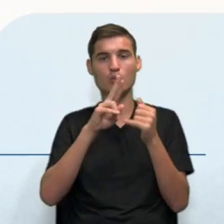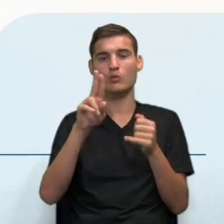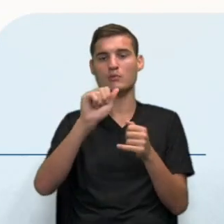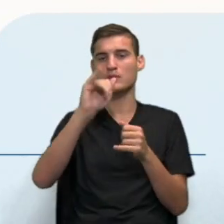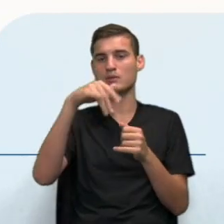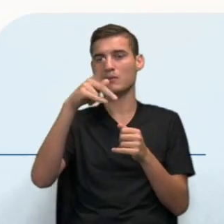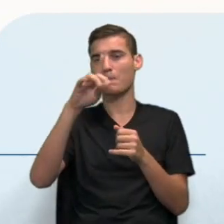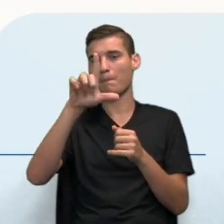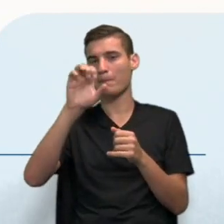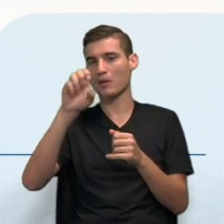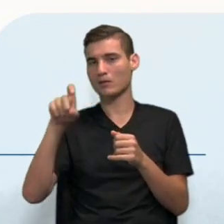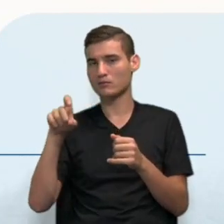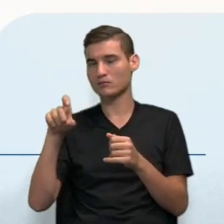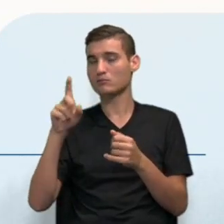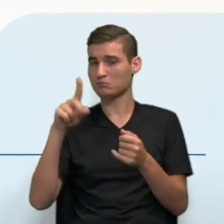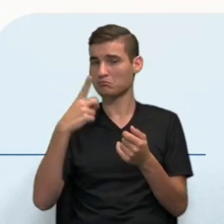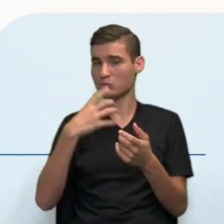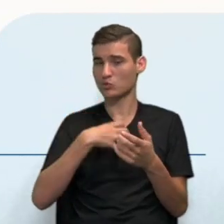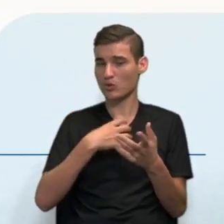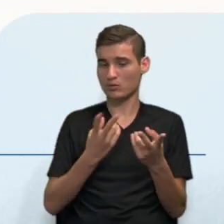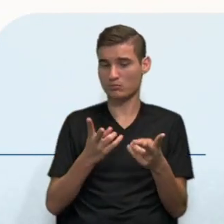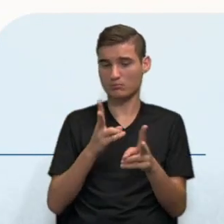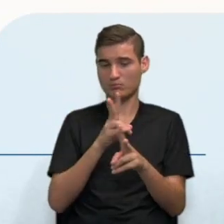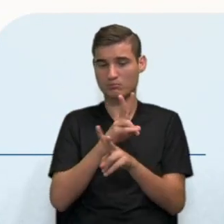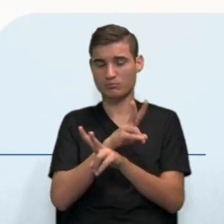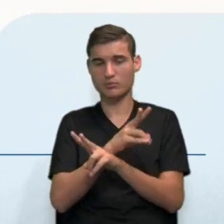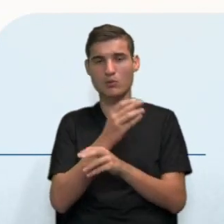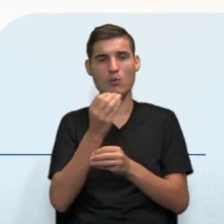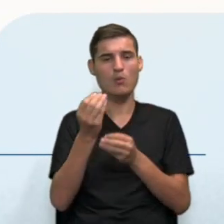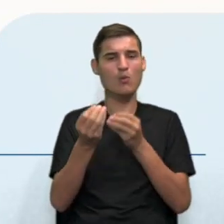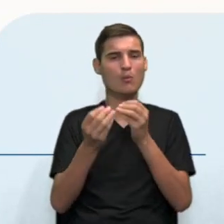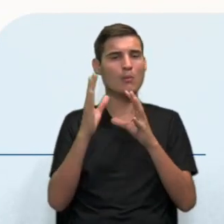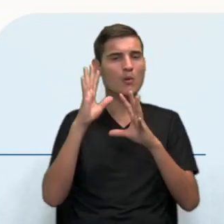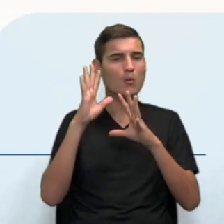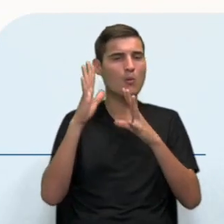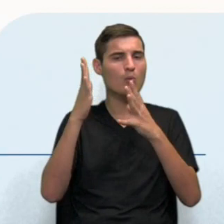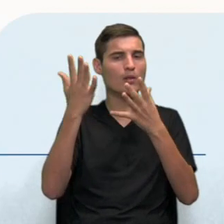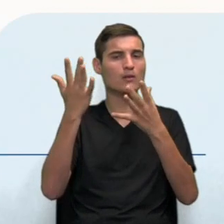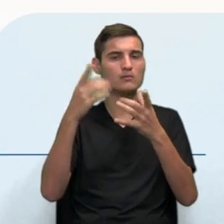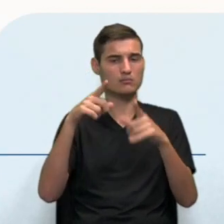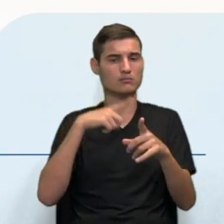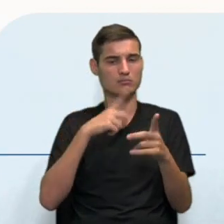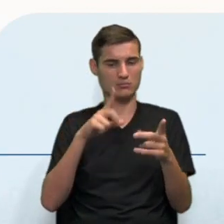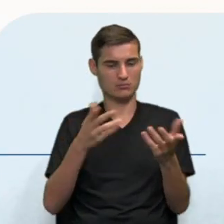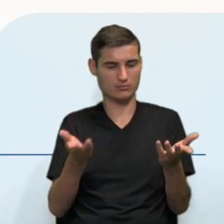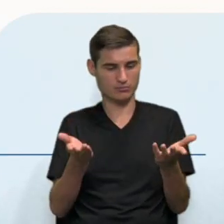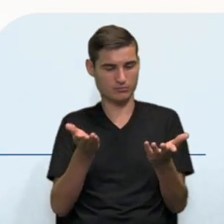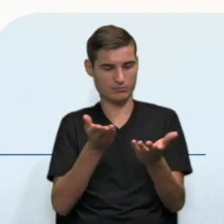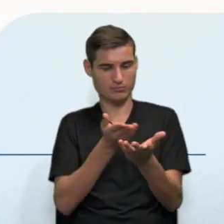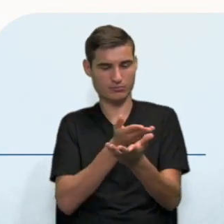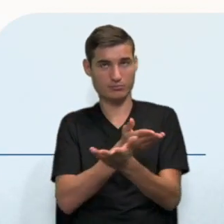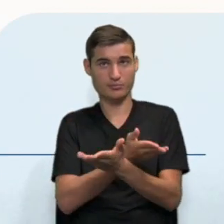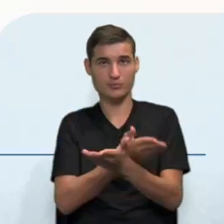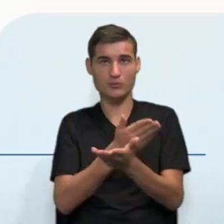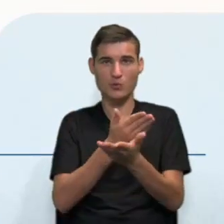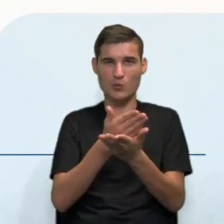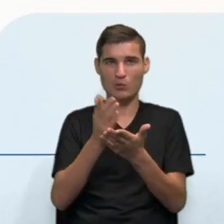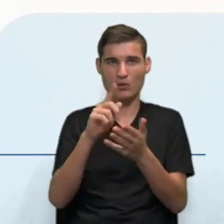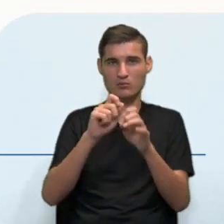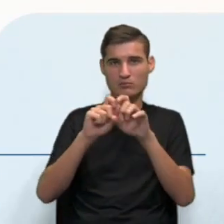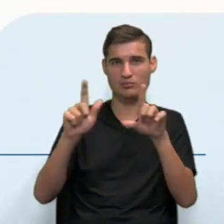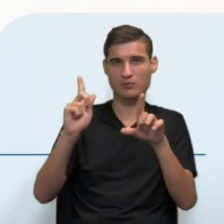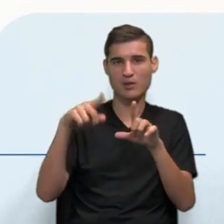simplex. Esse é um tipo de transmissão. Como que é esse tipo de transmissão? Você tem um transmissor, aqui ilustrado por uma